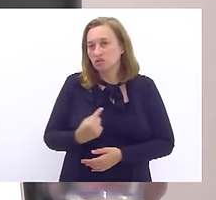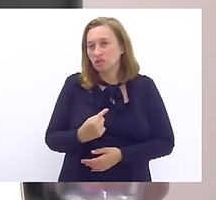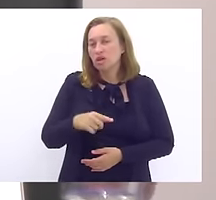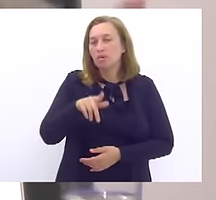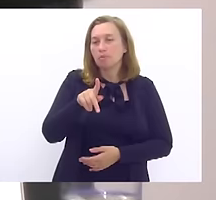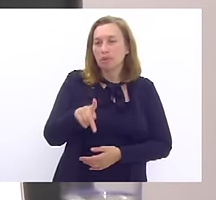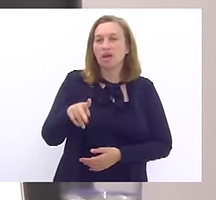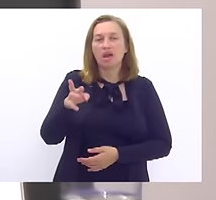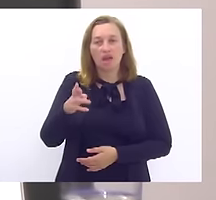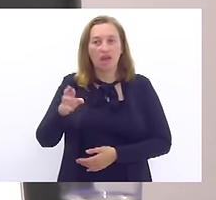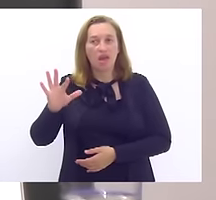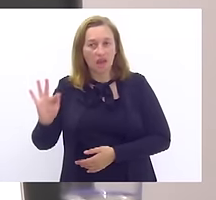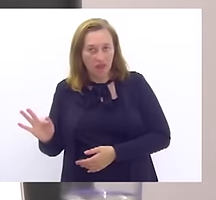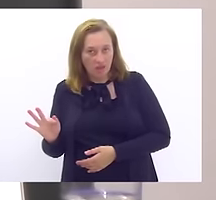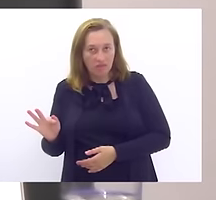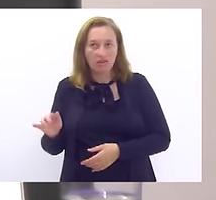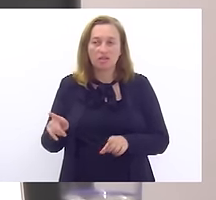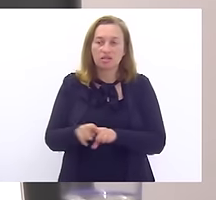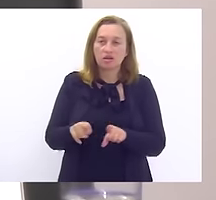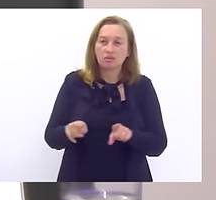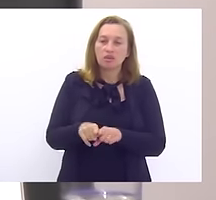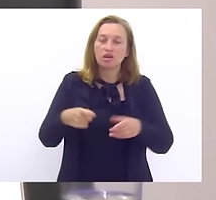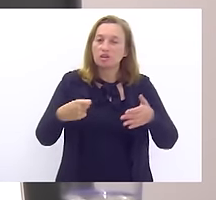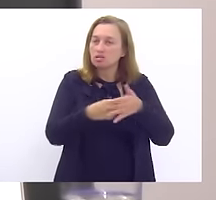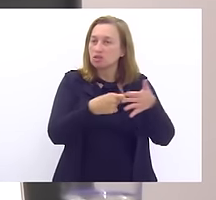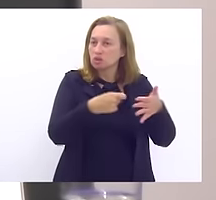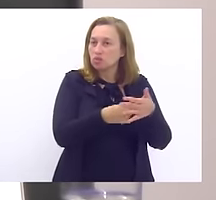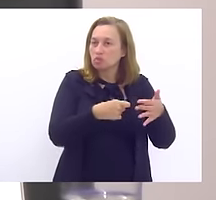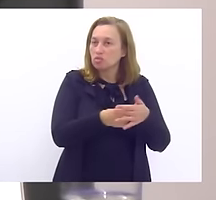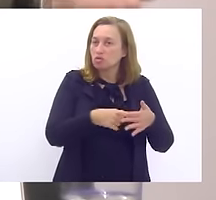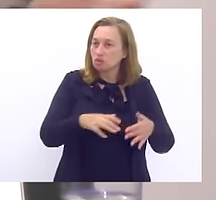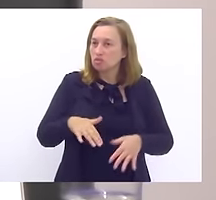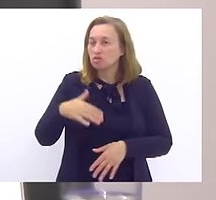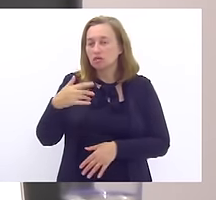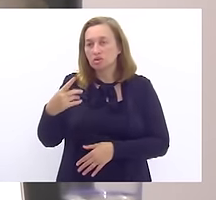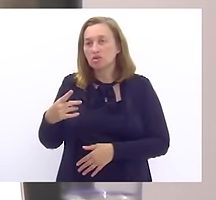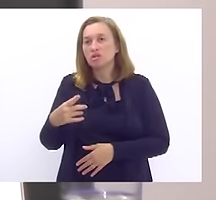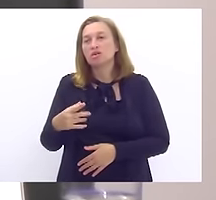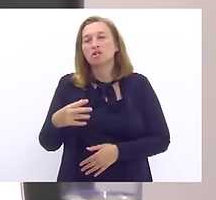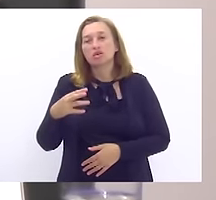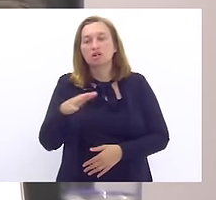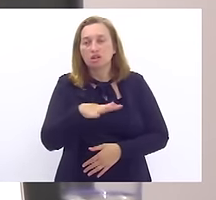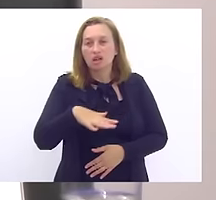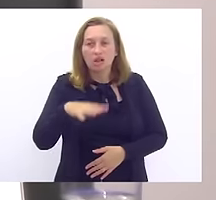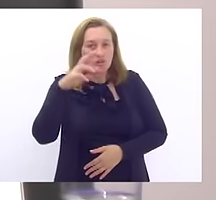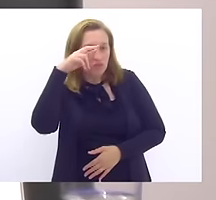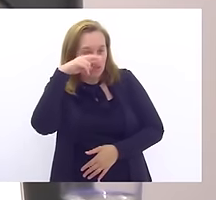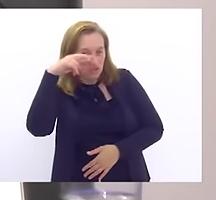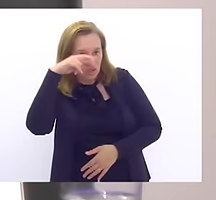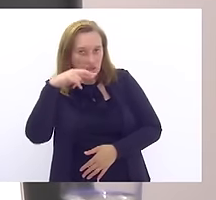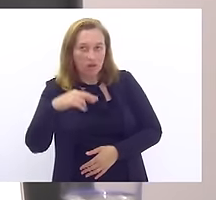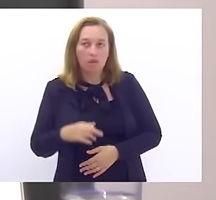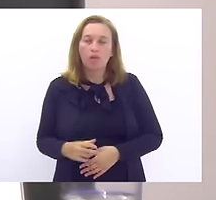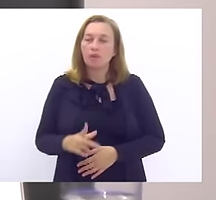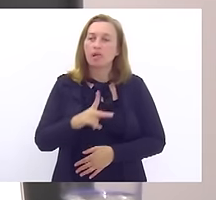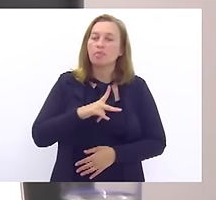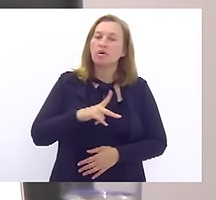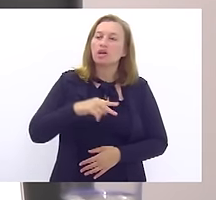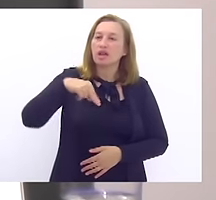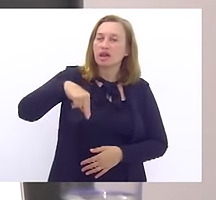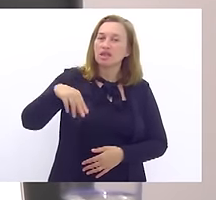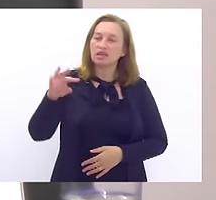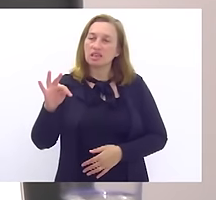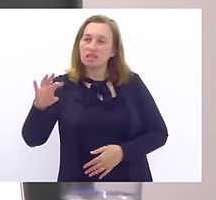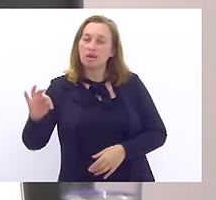PRF também conforme as denúncias lá em cima nas Barreiras fiscais como eu acabei de falar aqui a própria ANTT